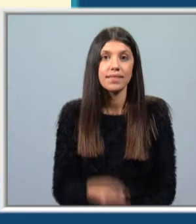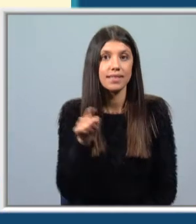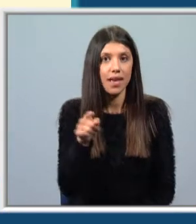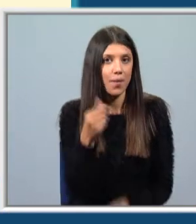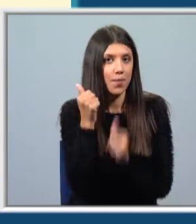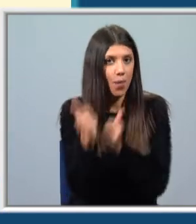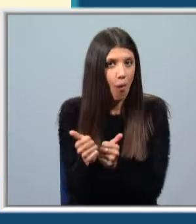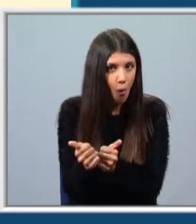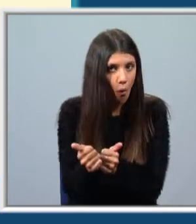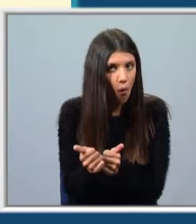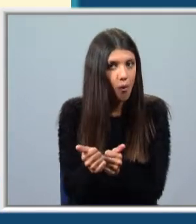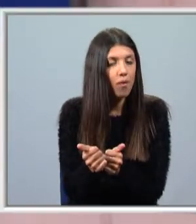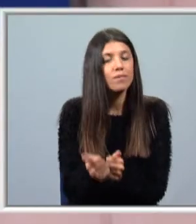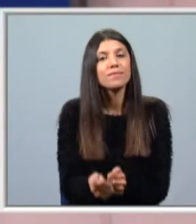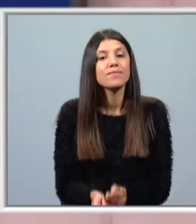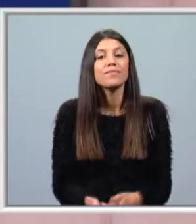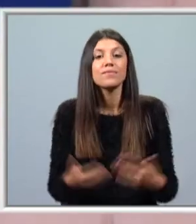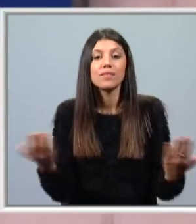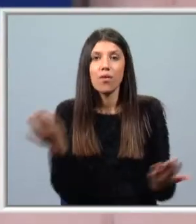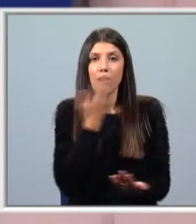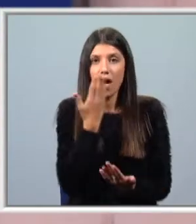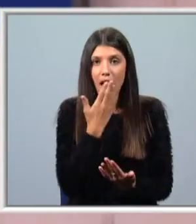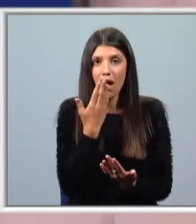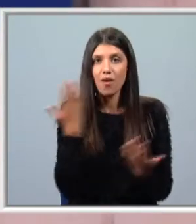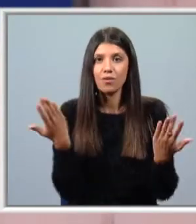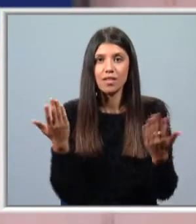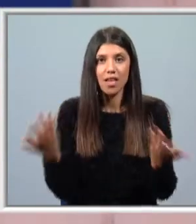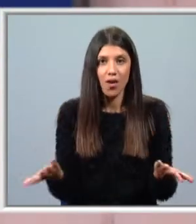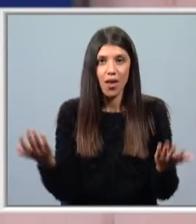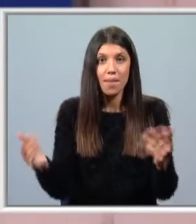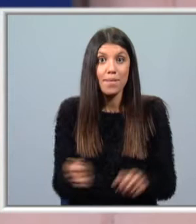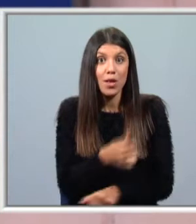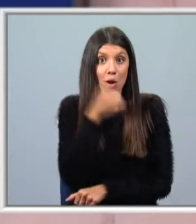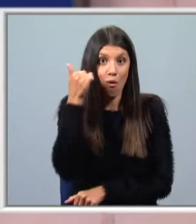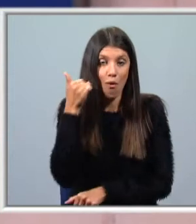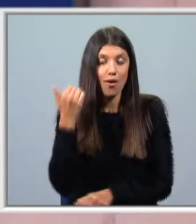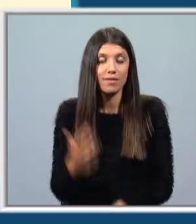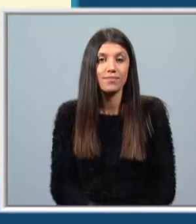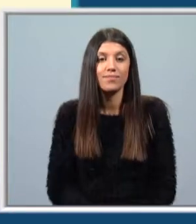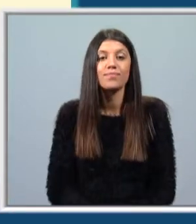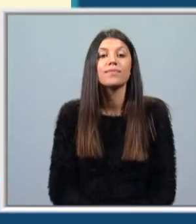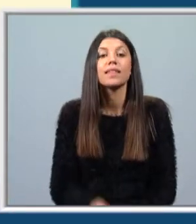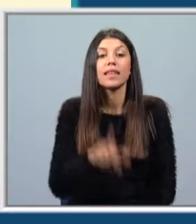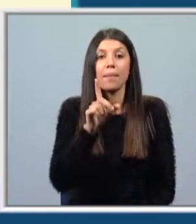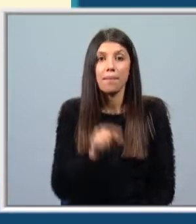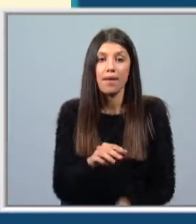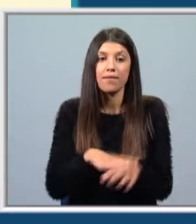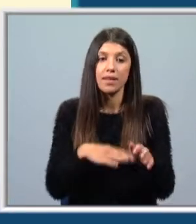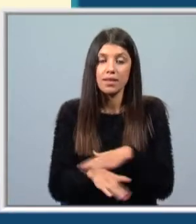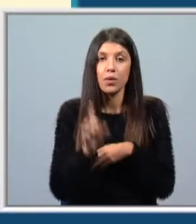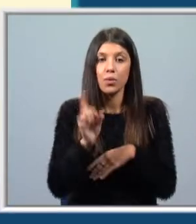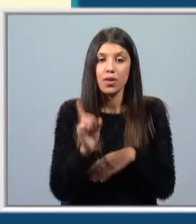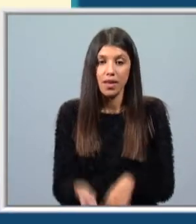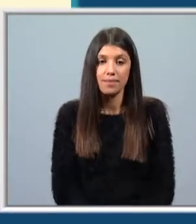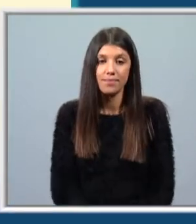muito proveitoso, digam lá que não. Os nossos blocos estão muito mais ricos. Vamos também fazer a